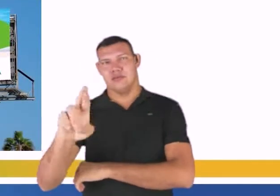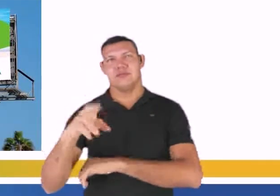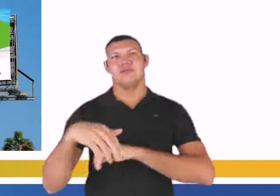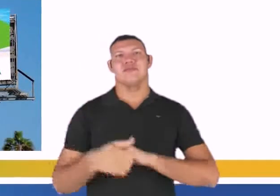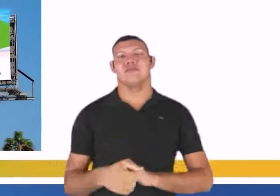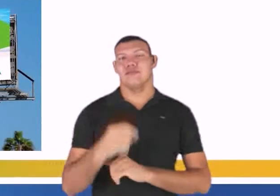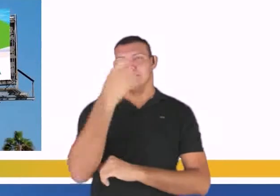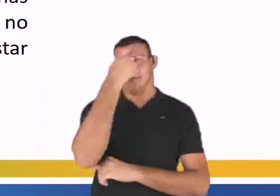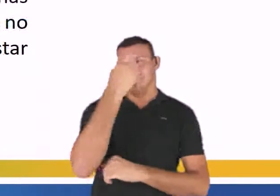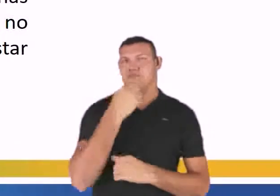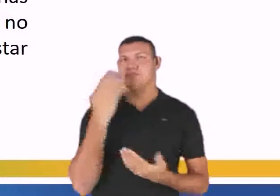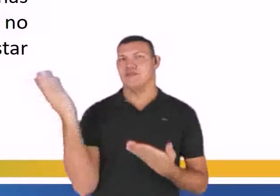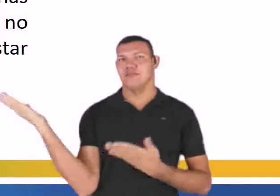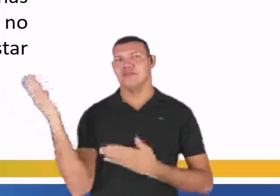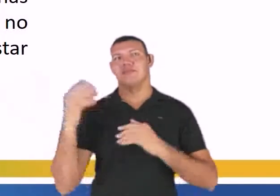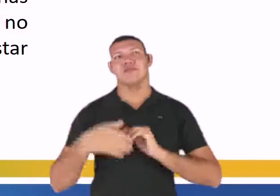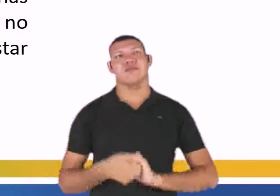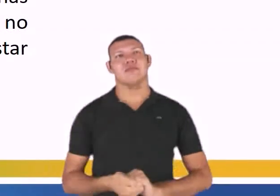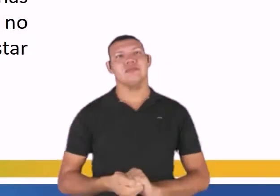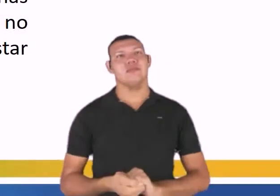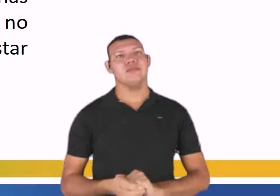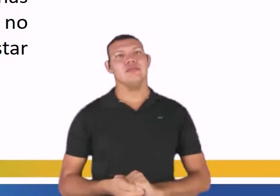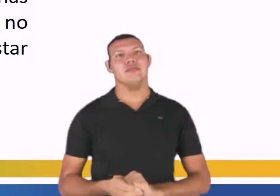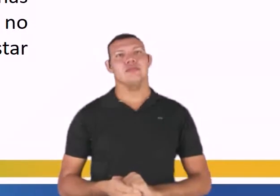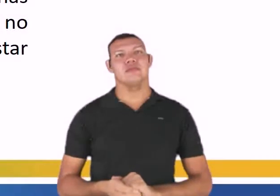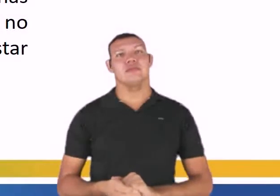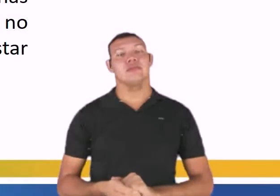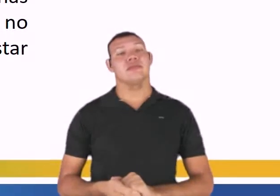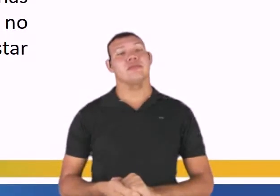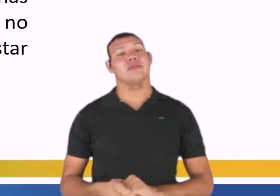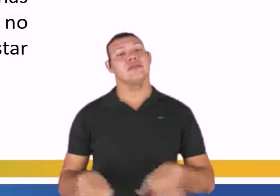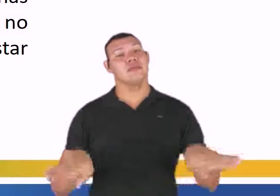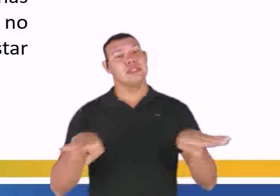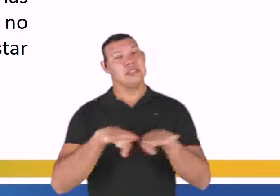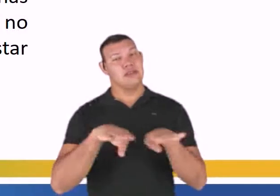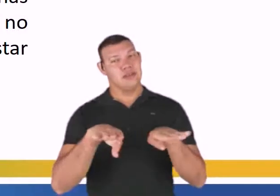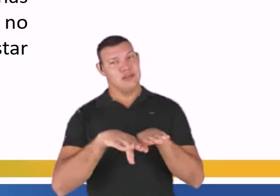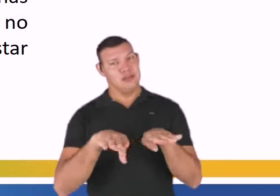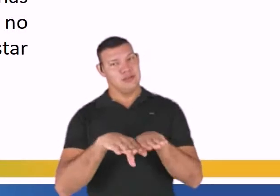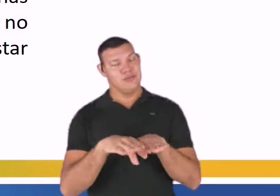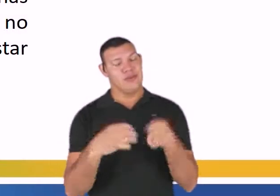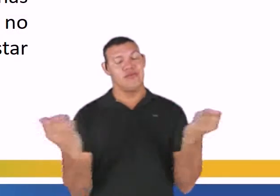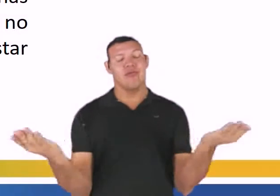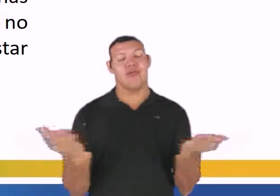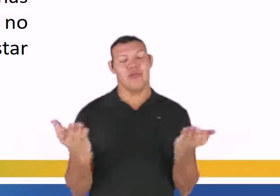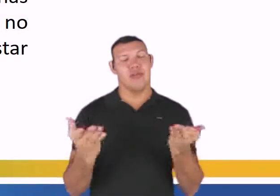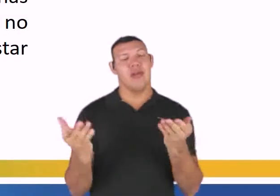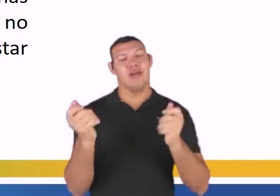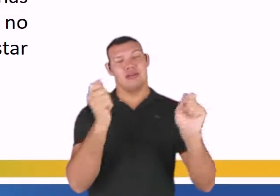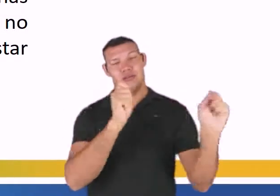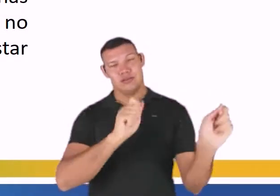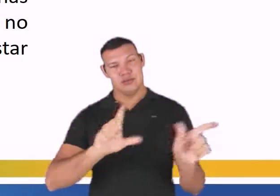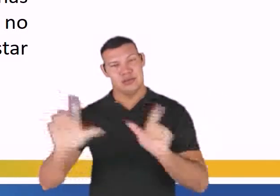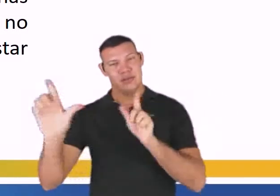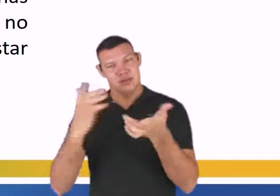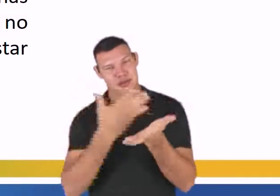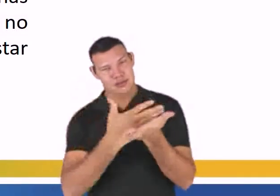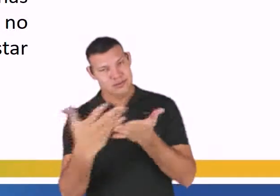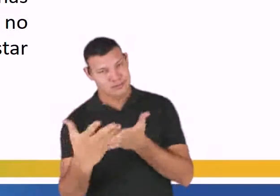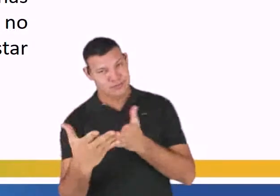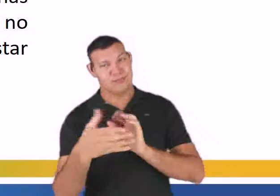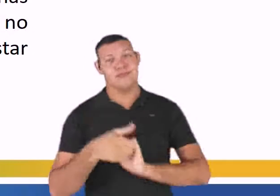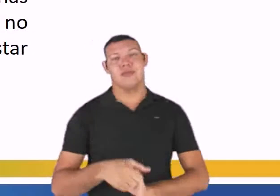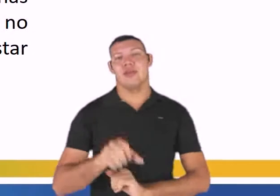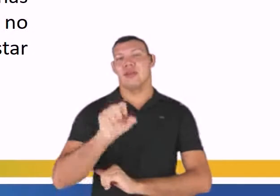vocês, tá bom? Outra peça publicitária que eu coloquei no slide inicial é o